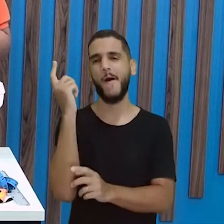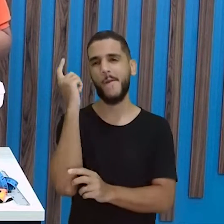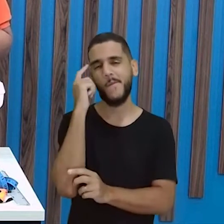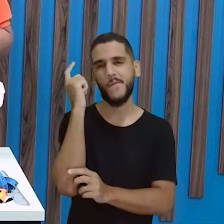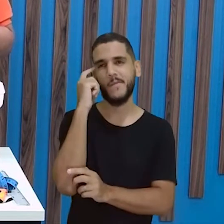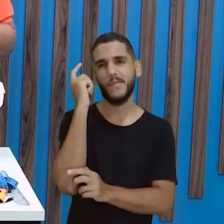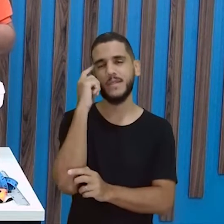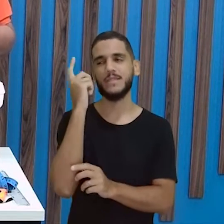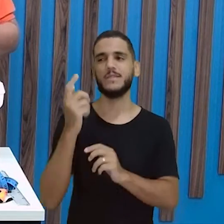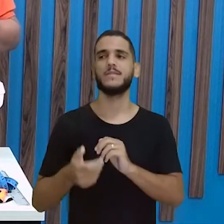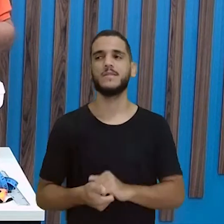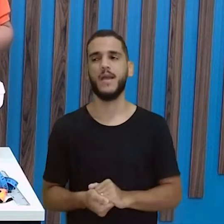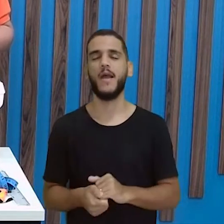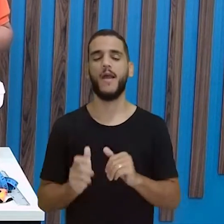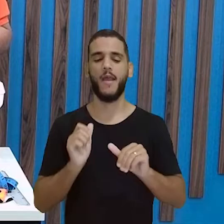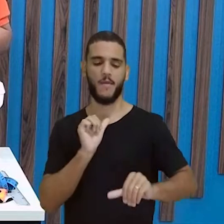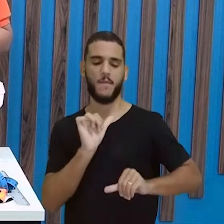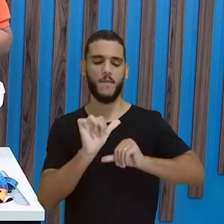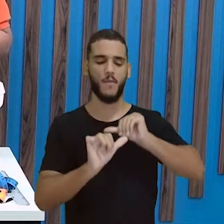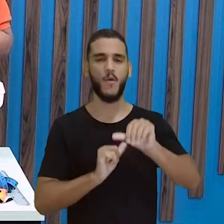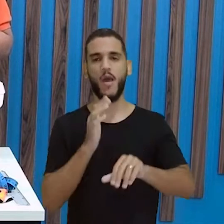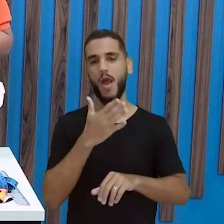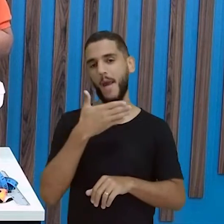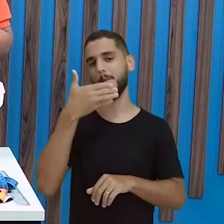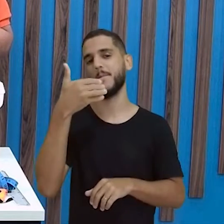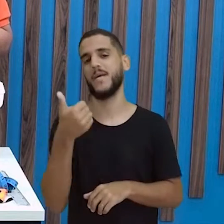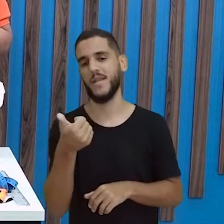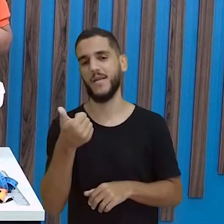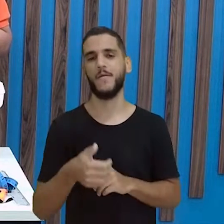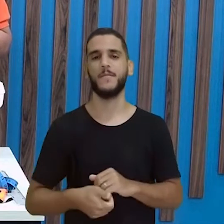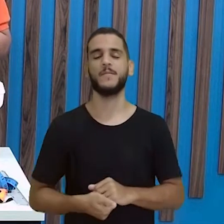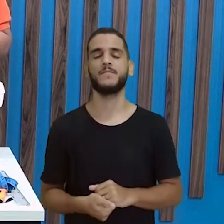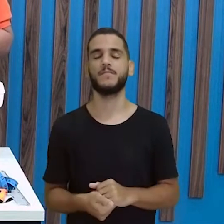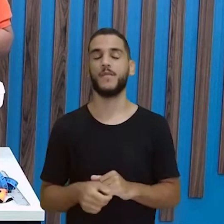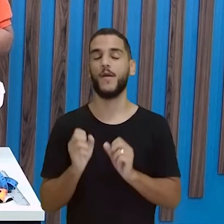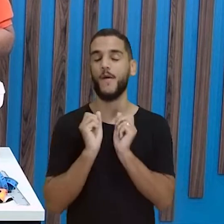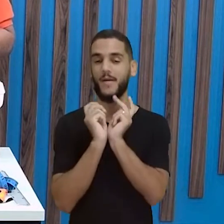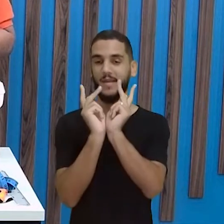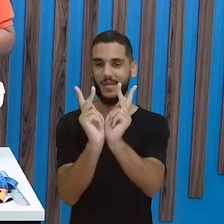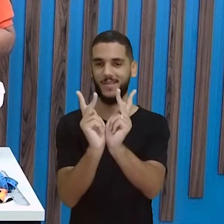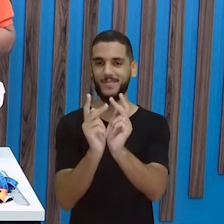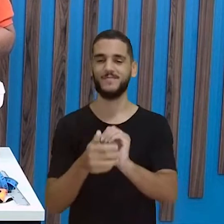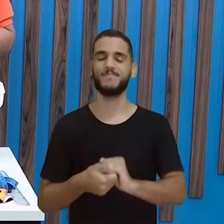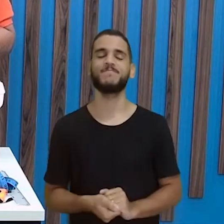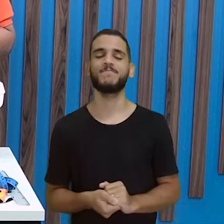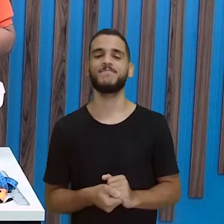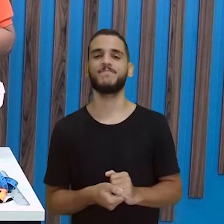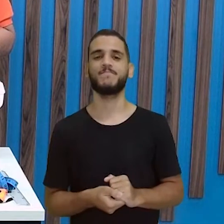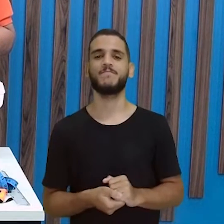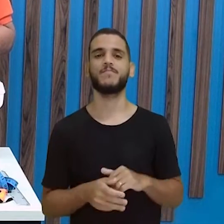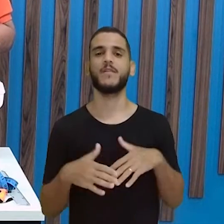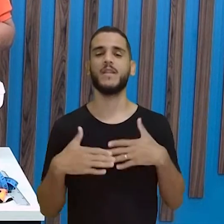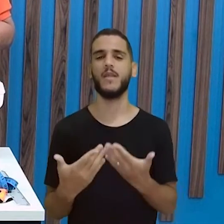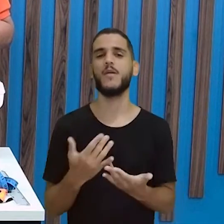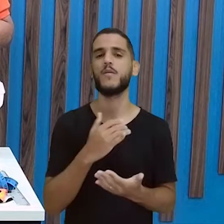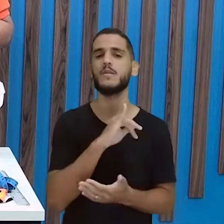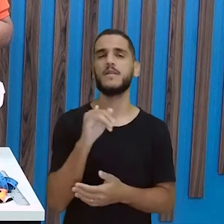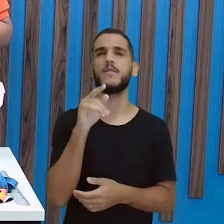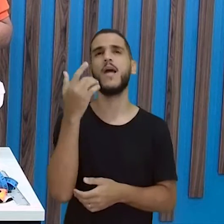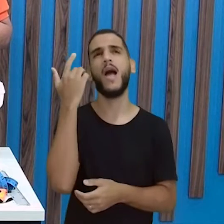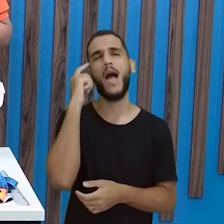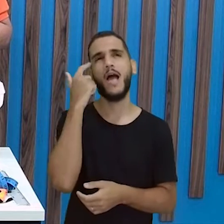pensar em mudar para melhor, certo? Então, se você acha